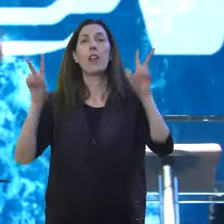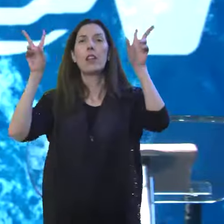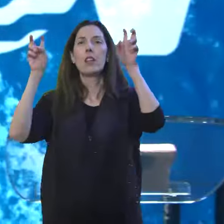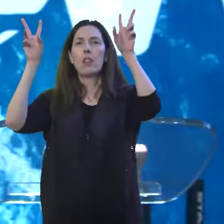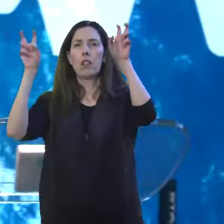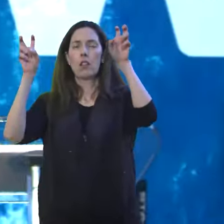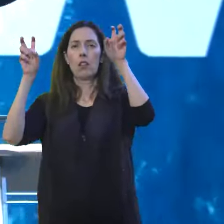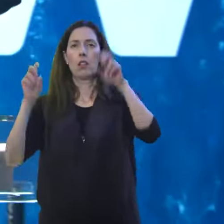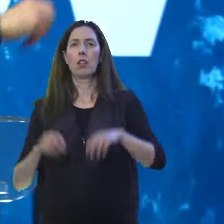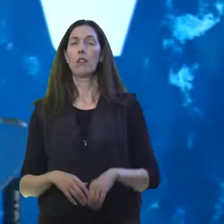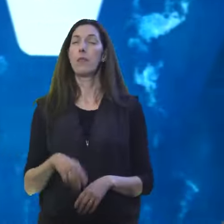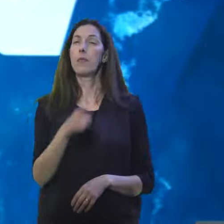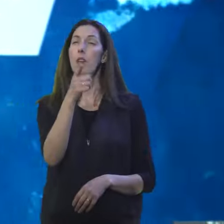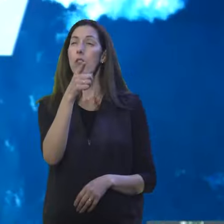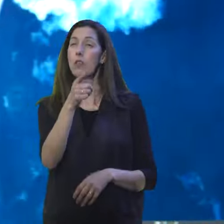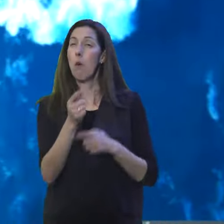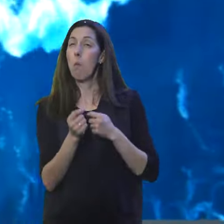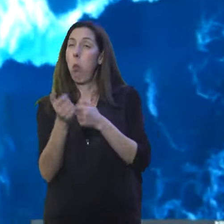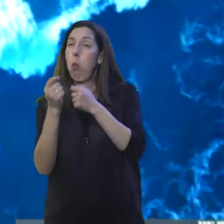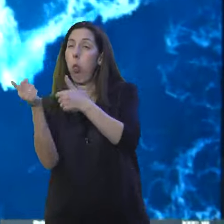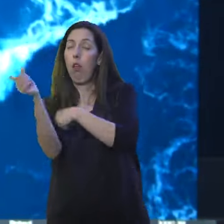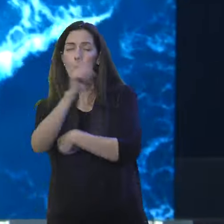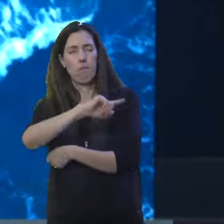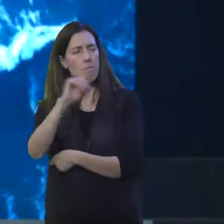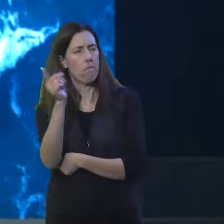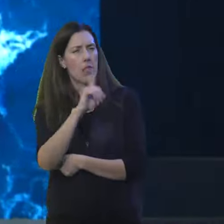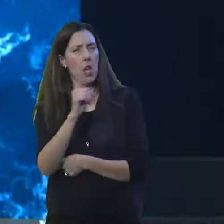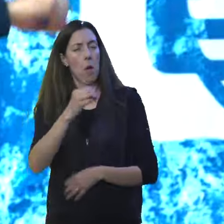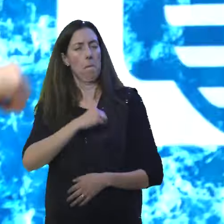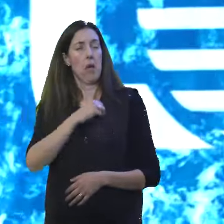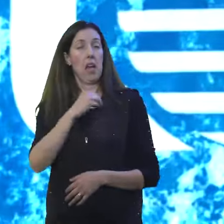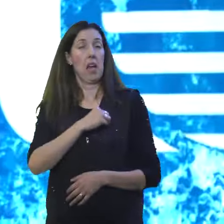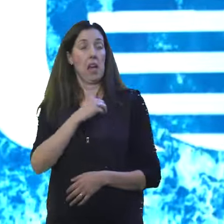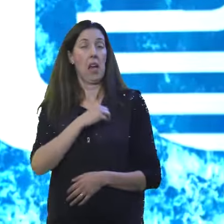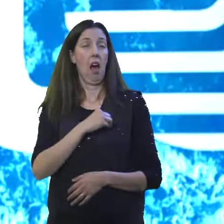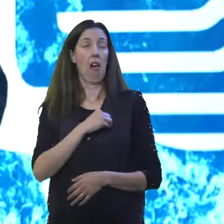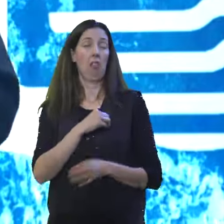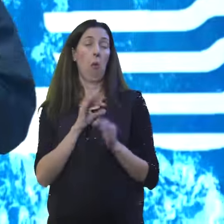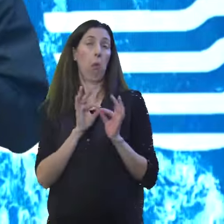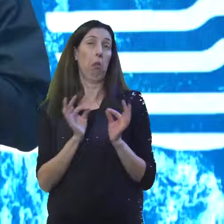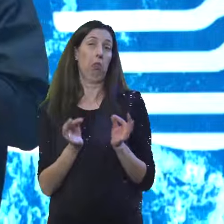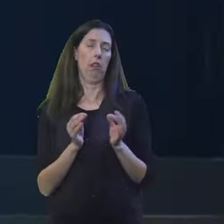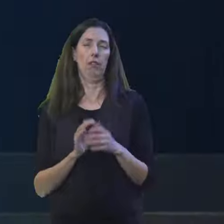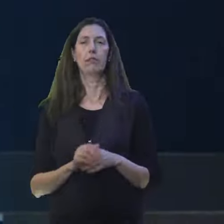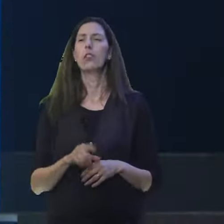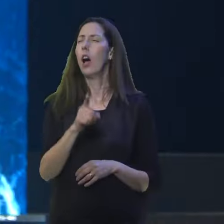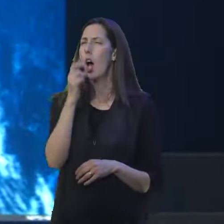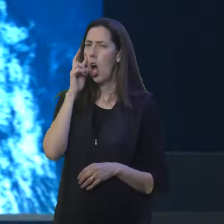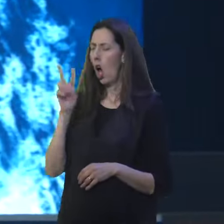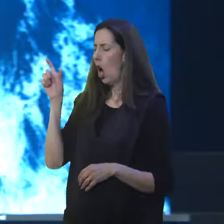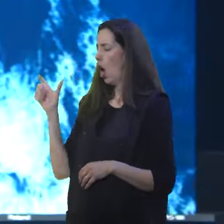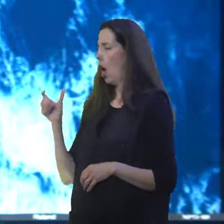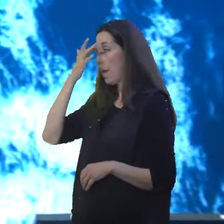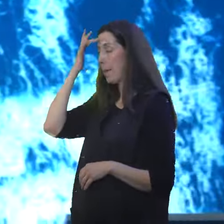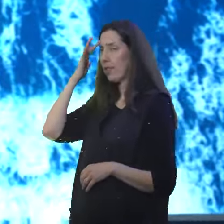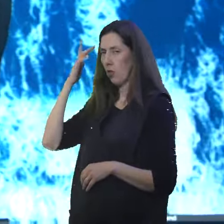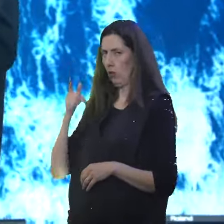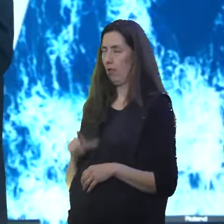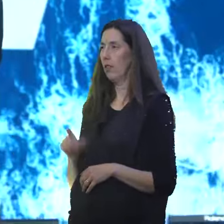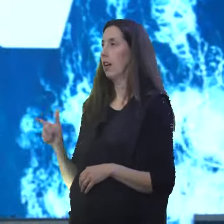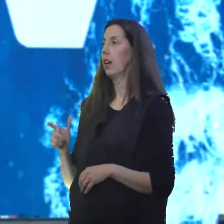é Não se engane com os pecados inofensivos. Olha para quem está do seu lado, sei que você ama isso.